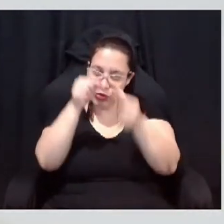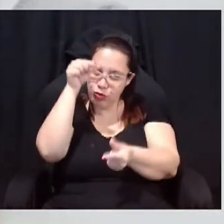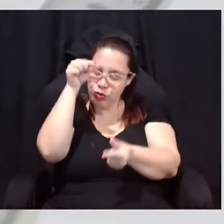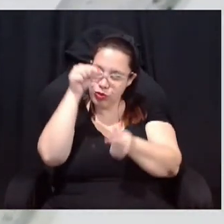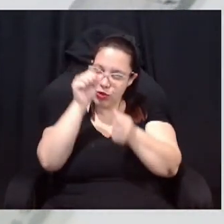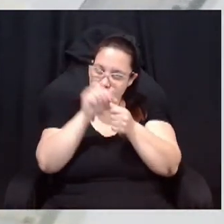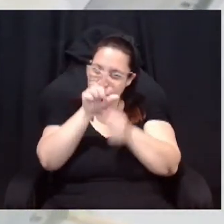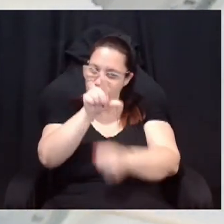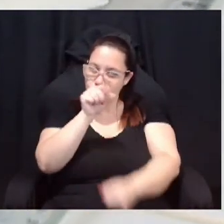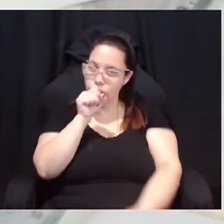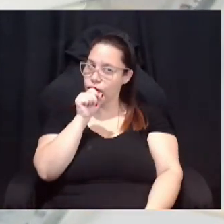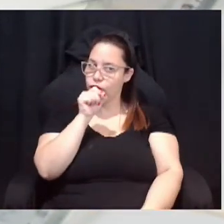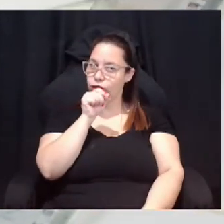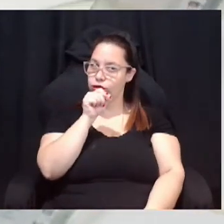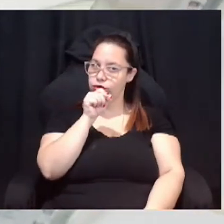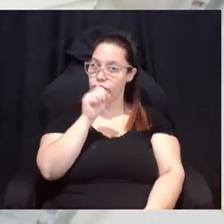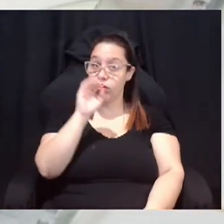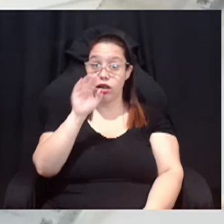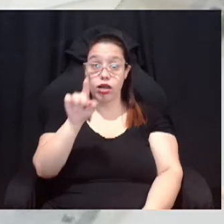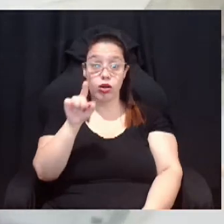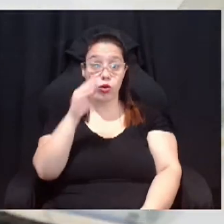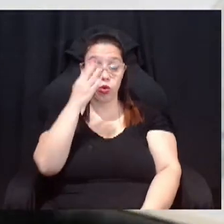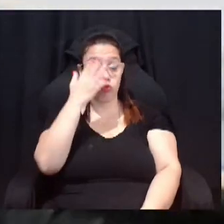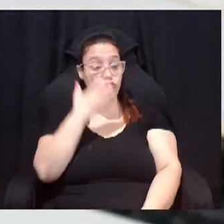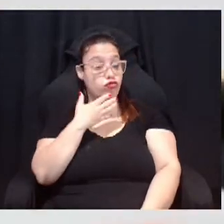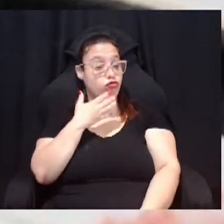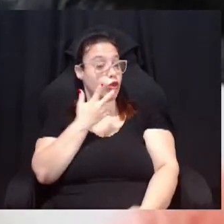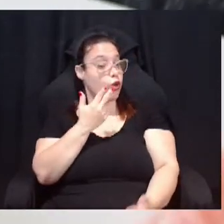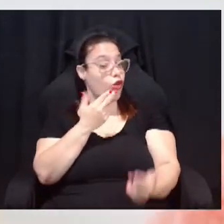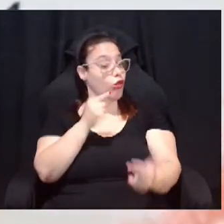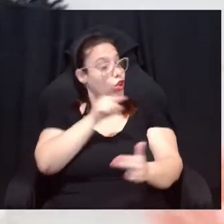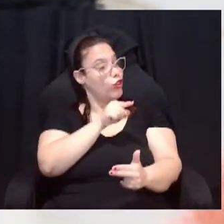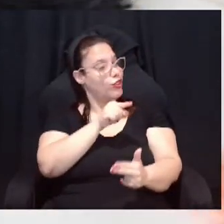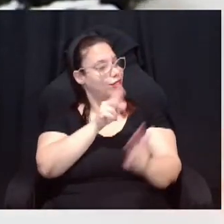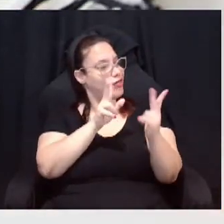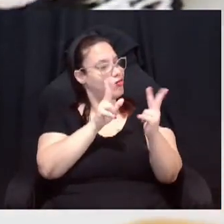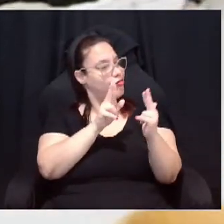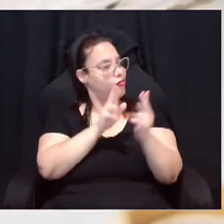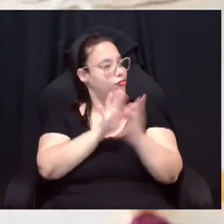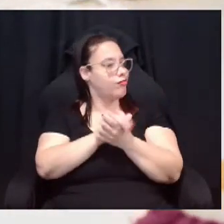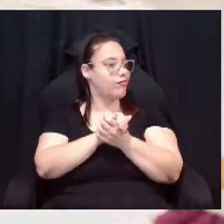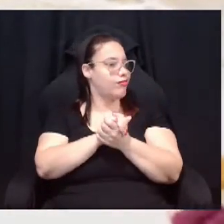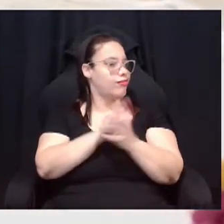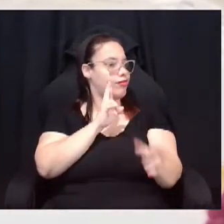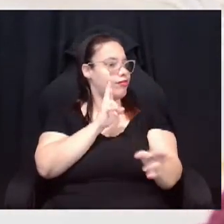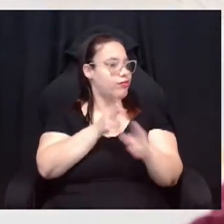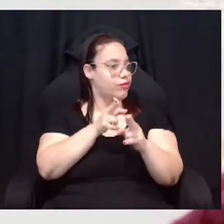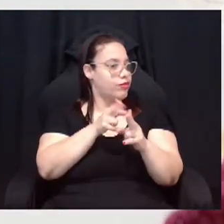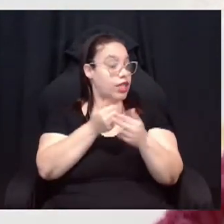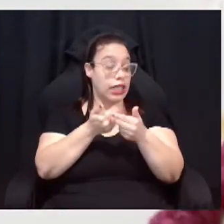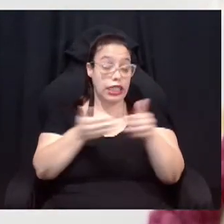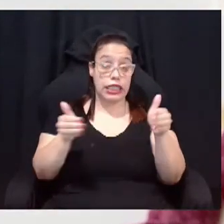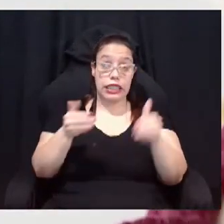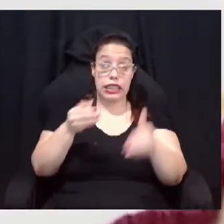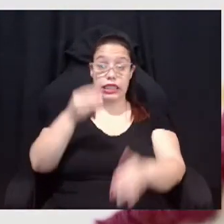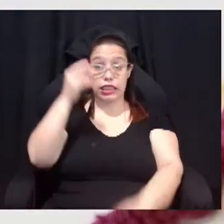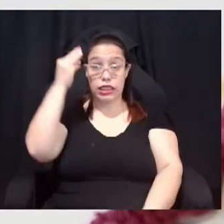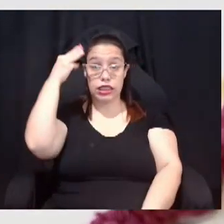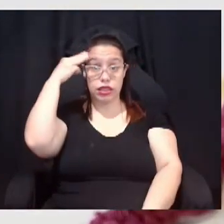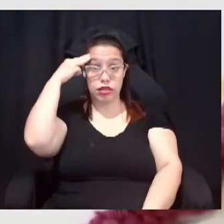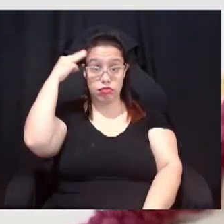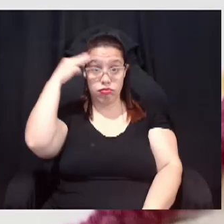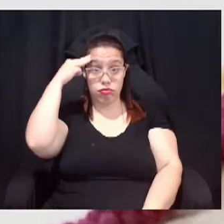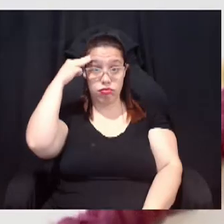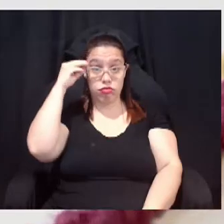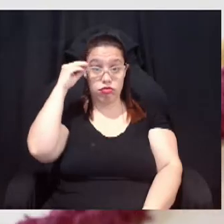que vai ficar com a sua cara, do seu jeitinho, né? Então isso abre espaço na nossa mente para a gente preencher